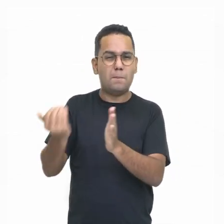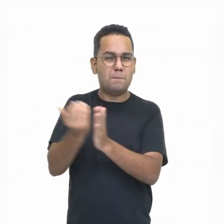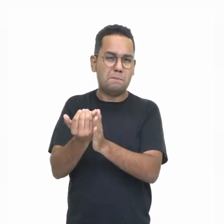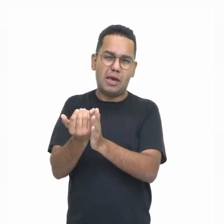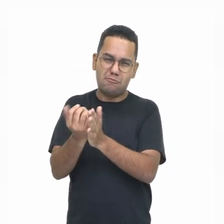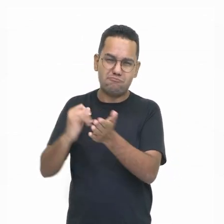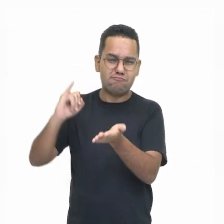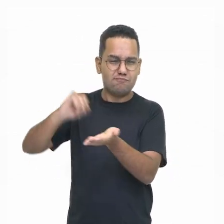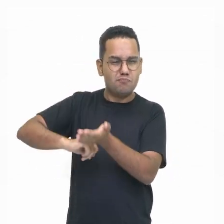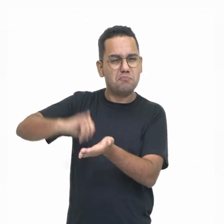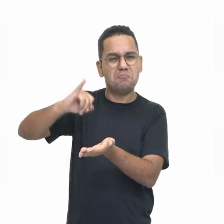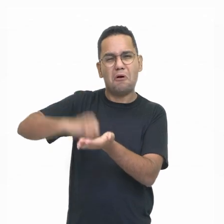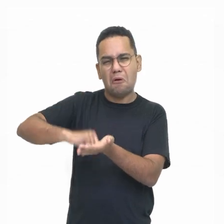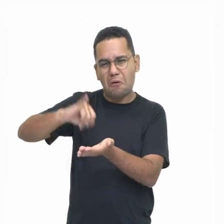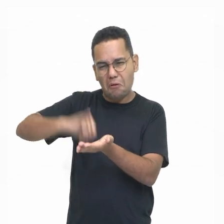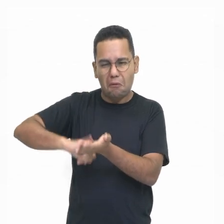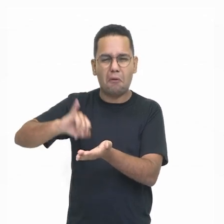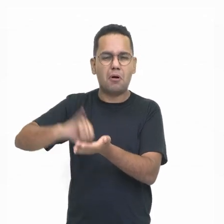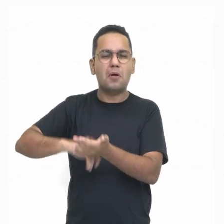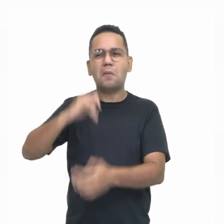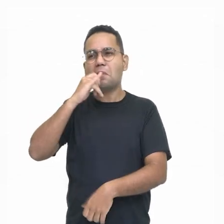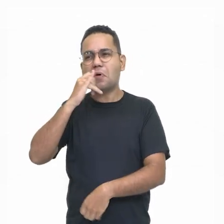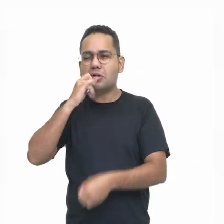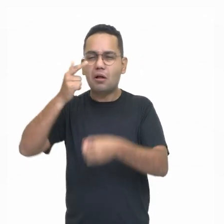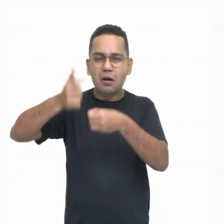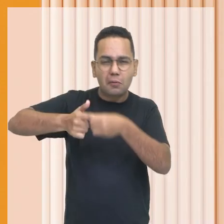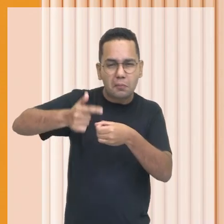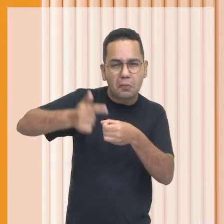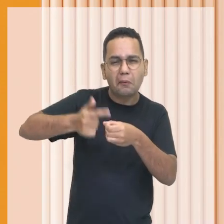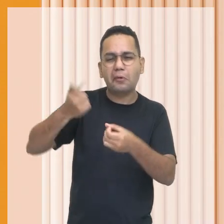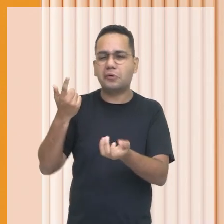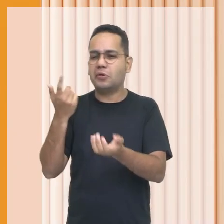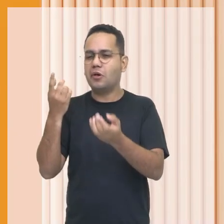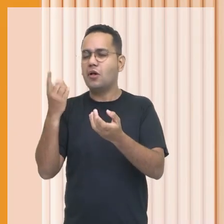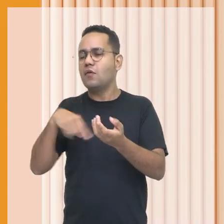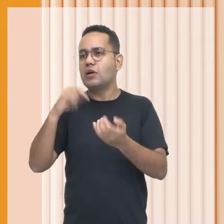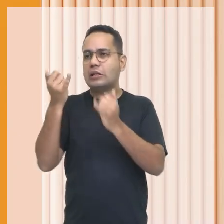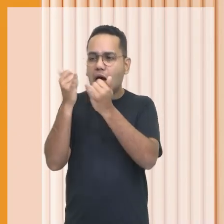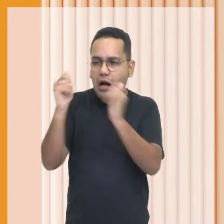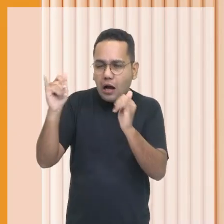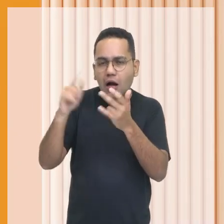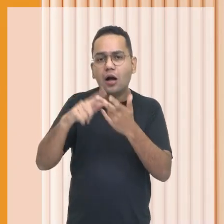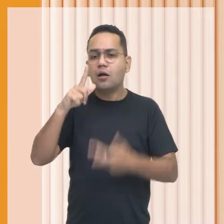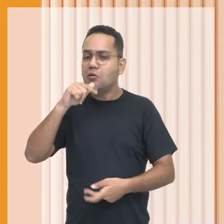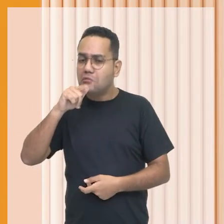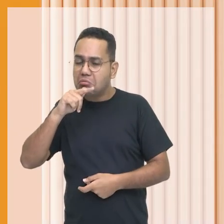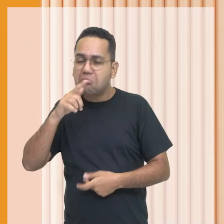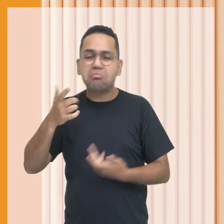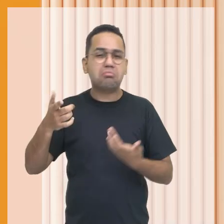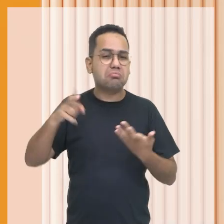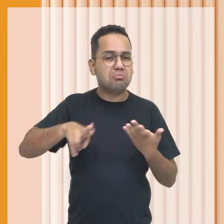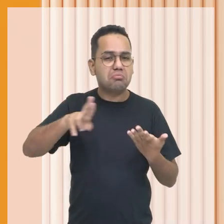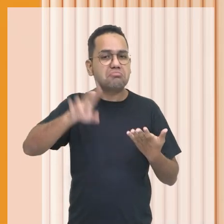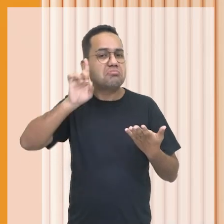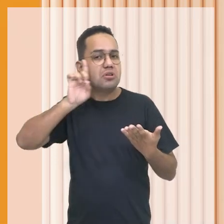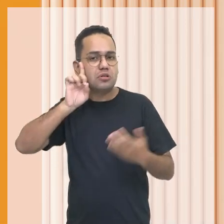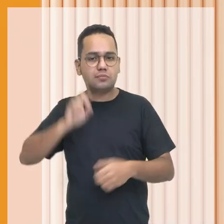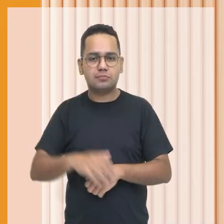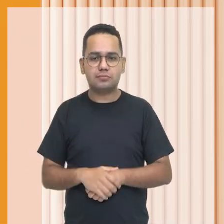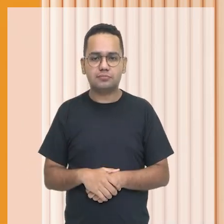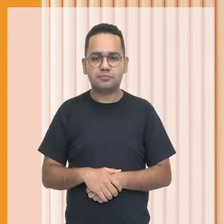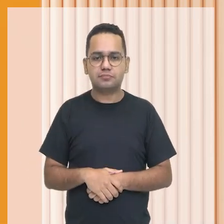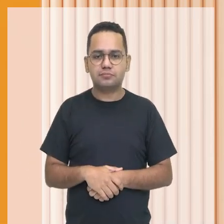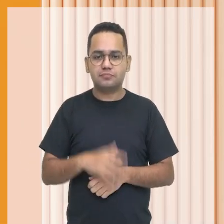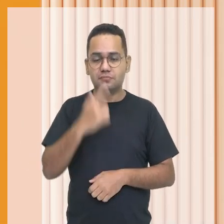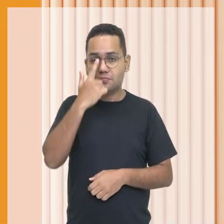impostos, pagar a mais pelo preço do combustível, no preço da luz, da água ou dos produtos que se consomem no dia a dia. Mas nesse momento